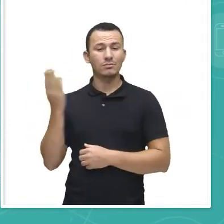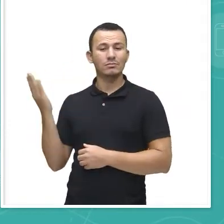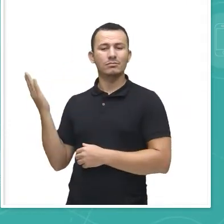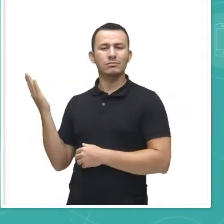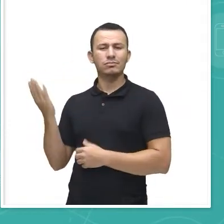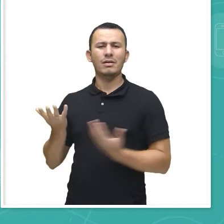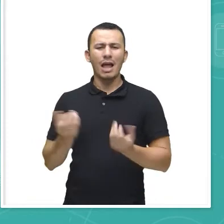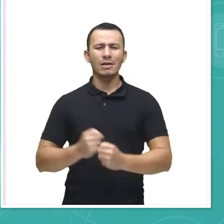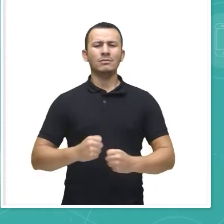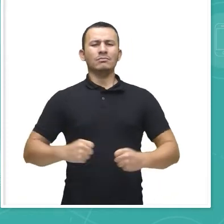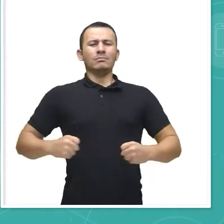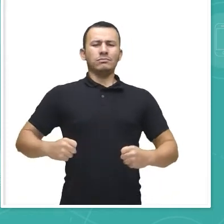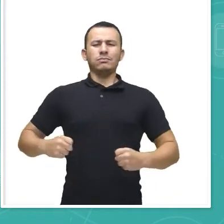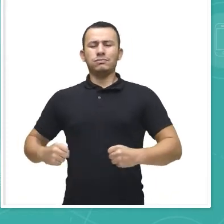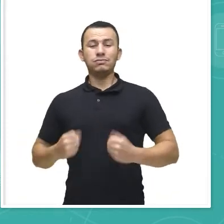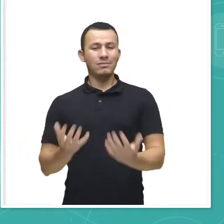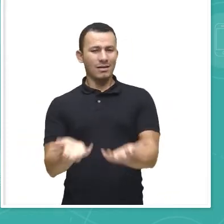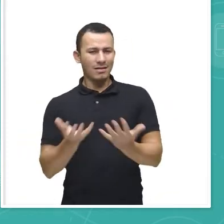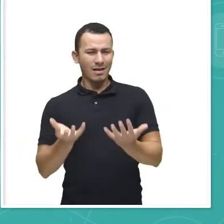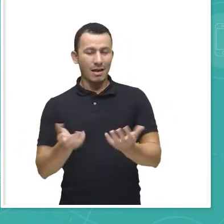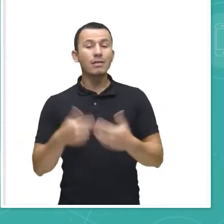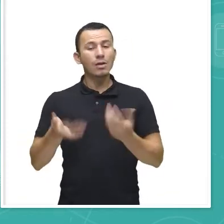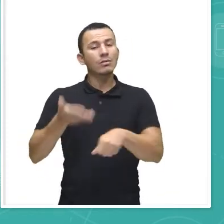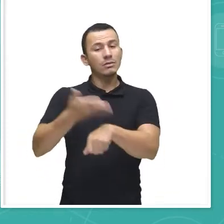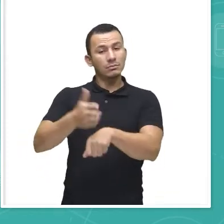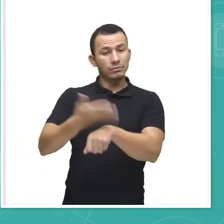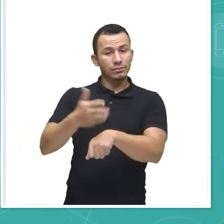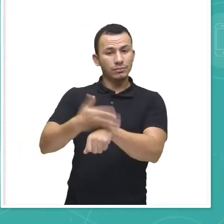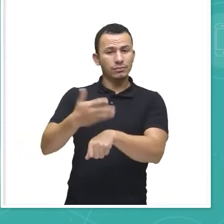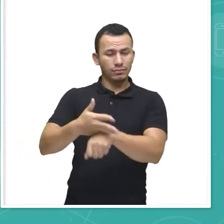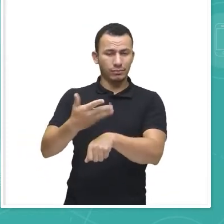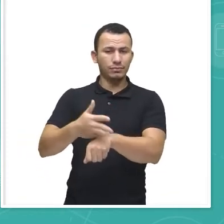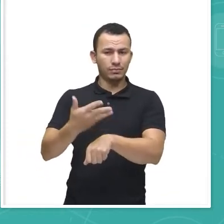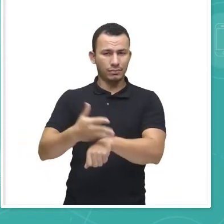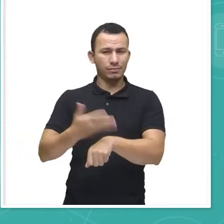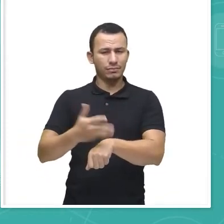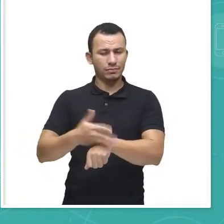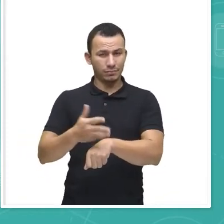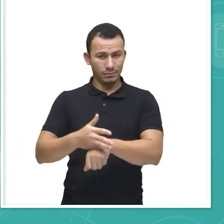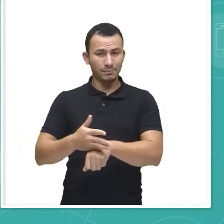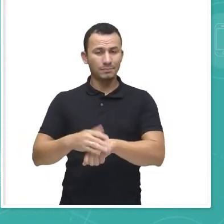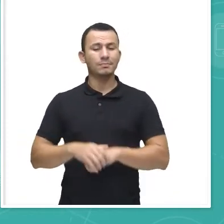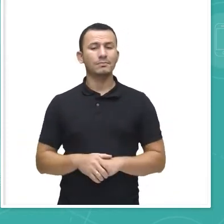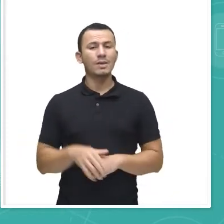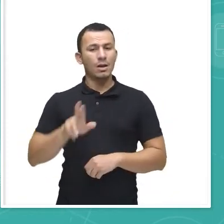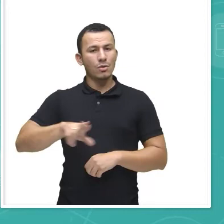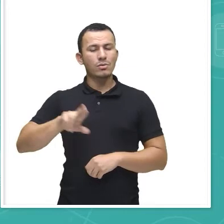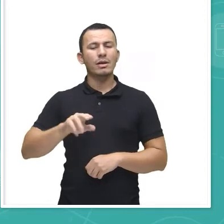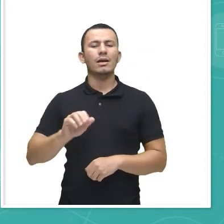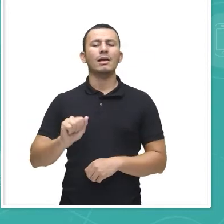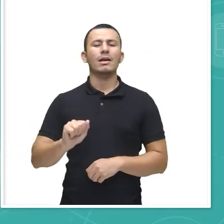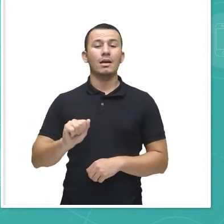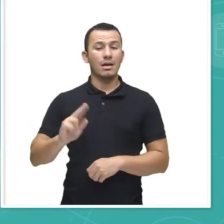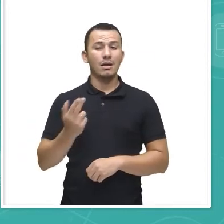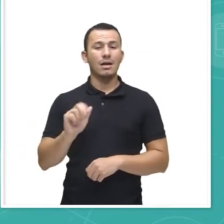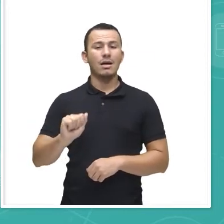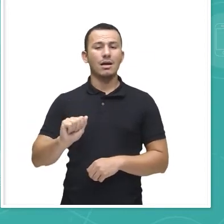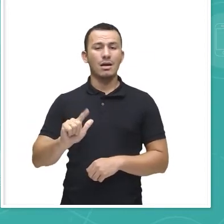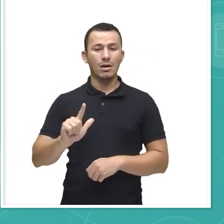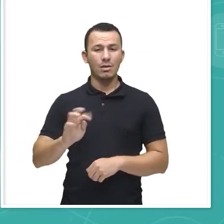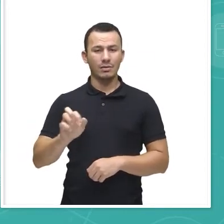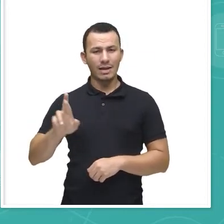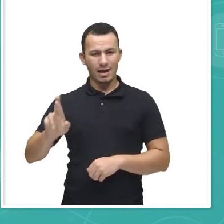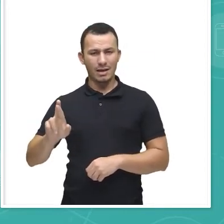ficar fortão, e aí ele realiza aqui um exercício utilizando halteres, né, halteres que é